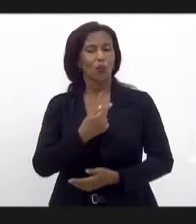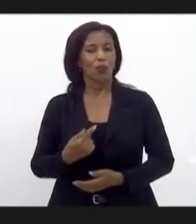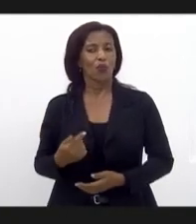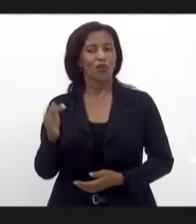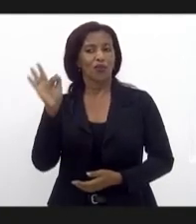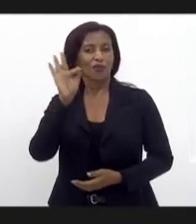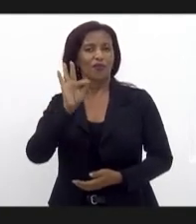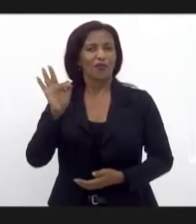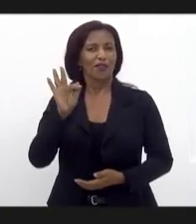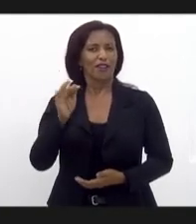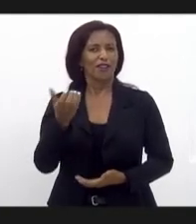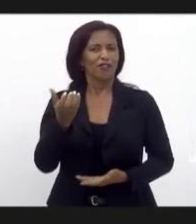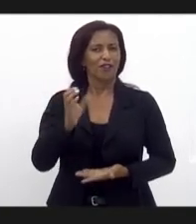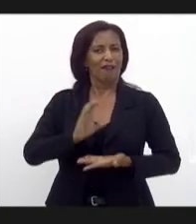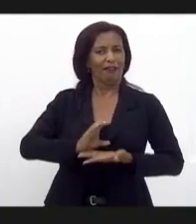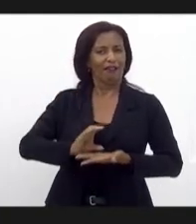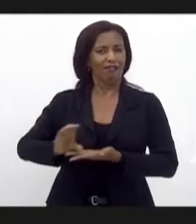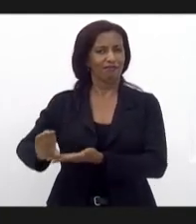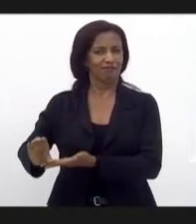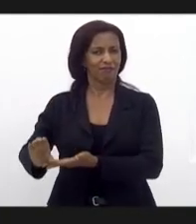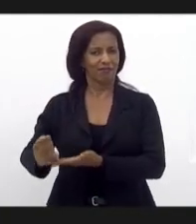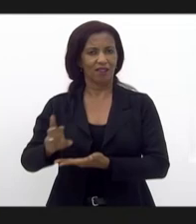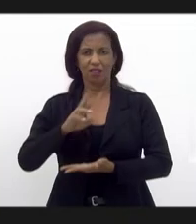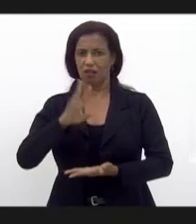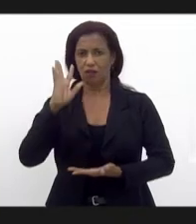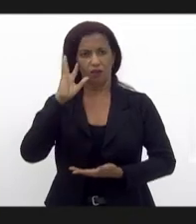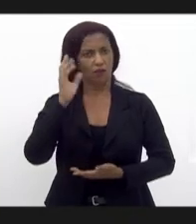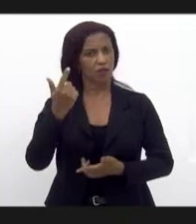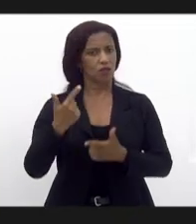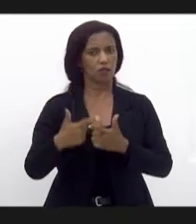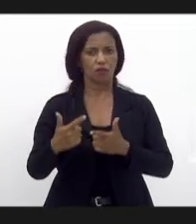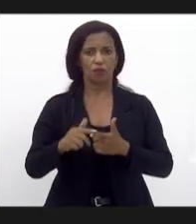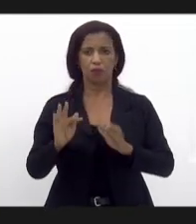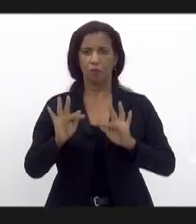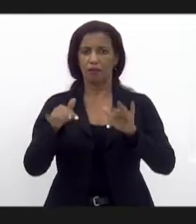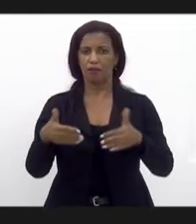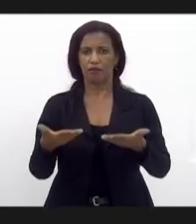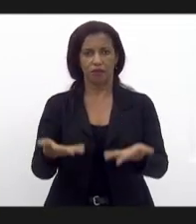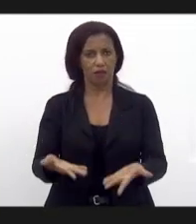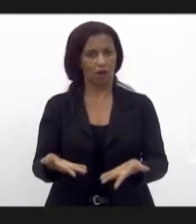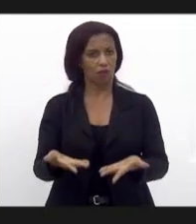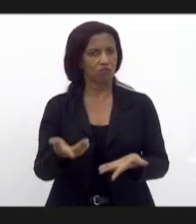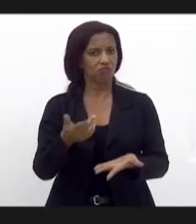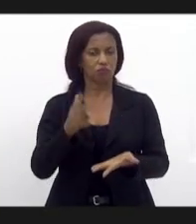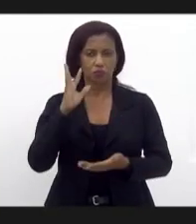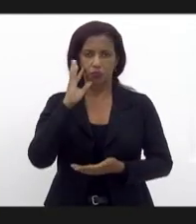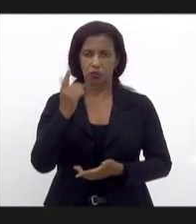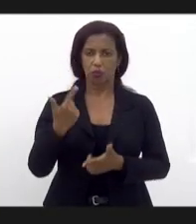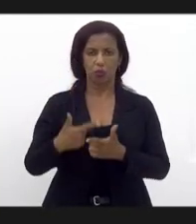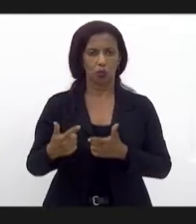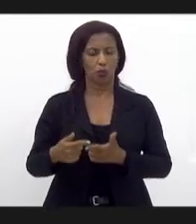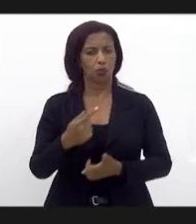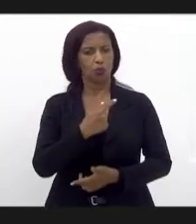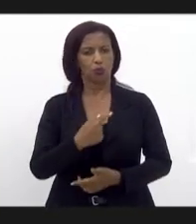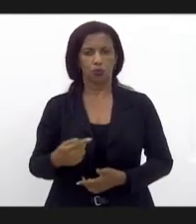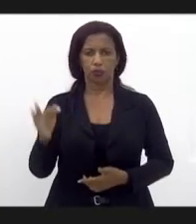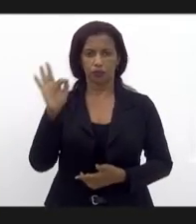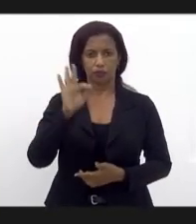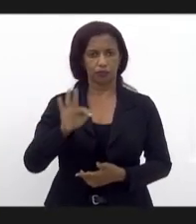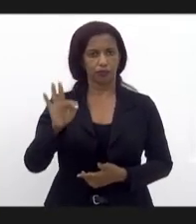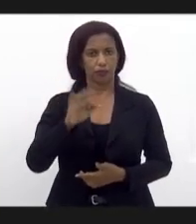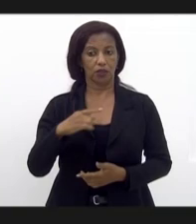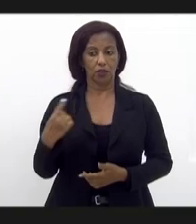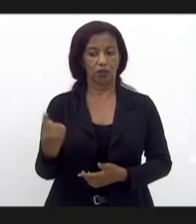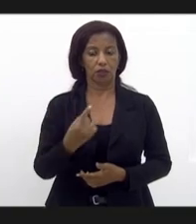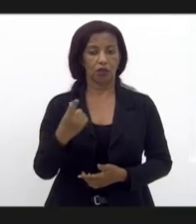fazer caixa, né? E certamente não vai resolver o problema fiscal do Brasil, não vai resolver o problema de caixa do governo federal, e nós